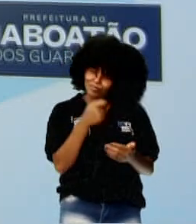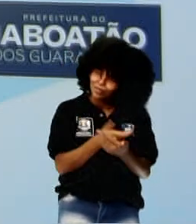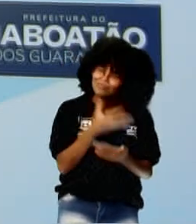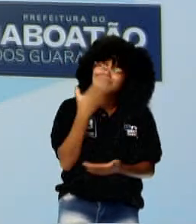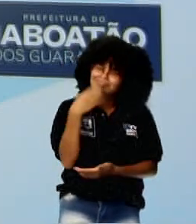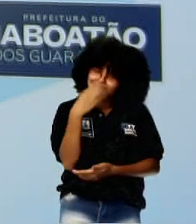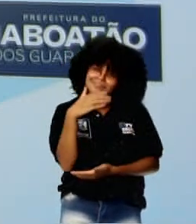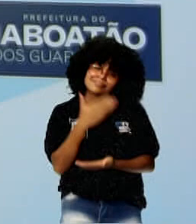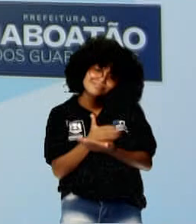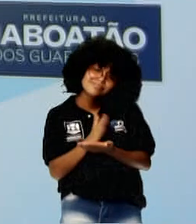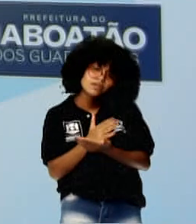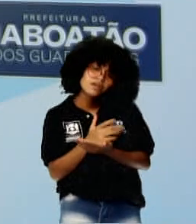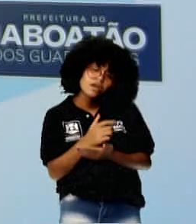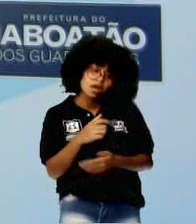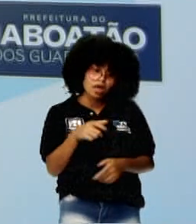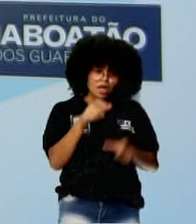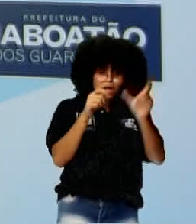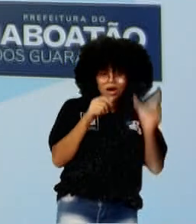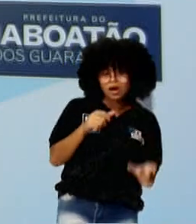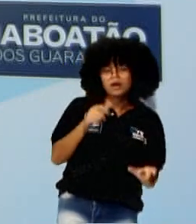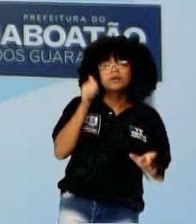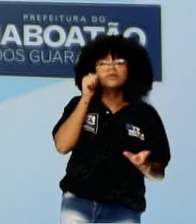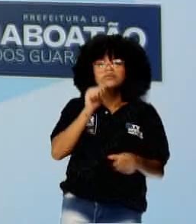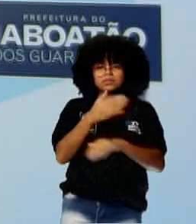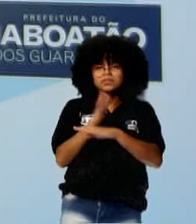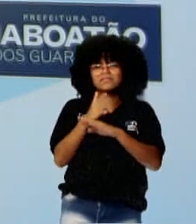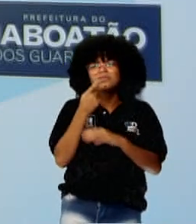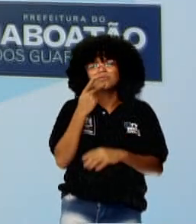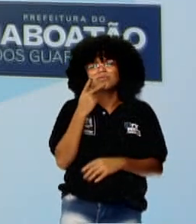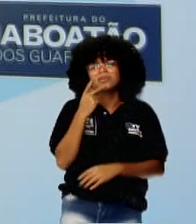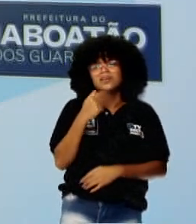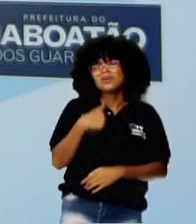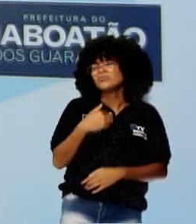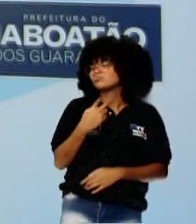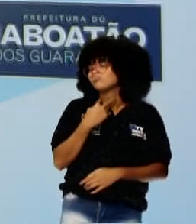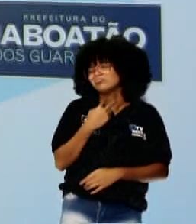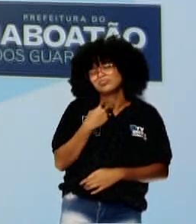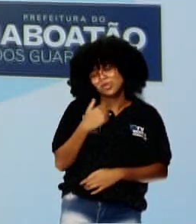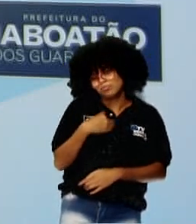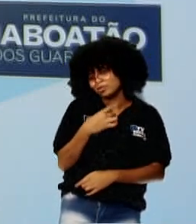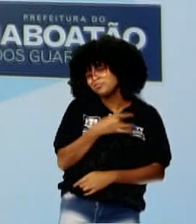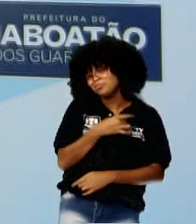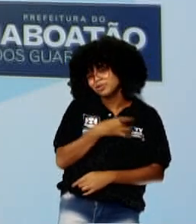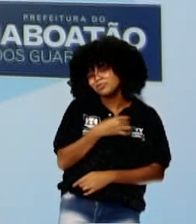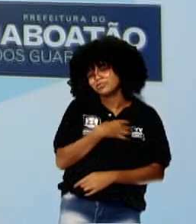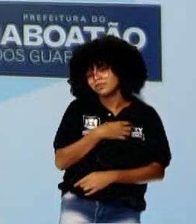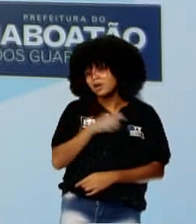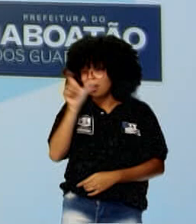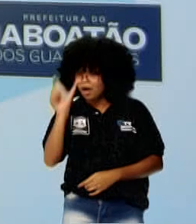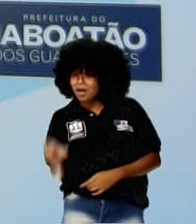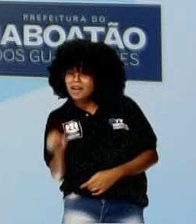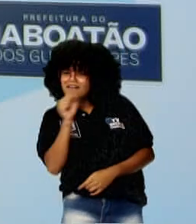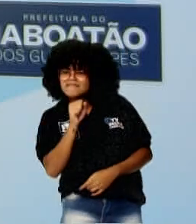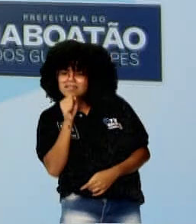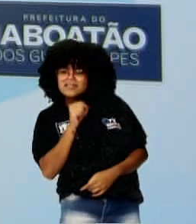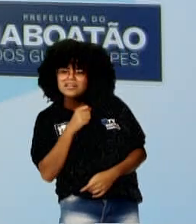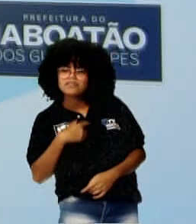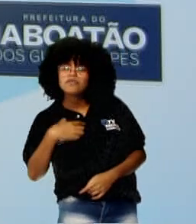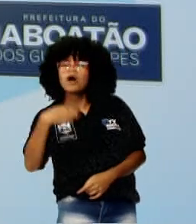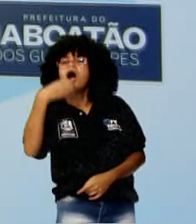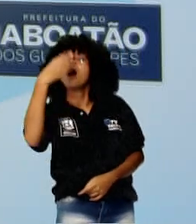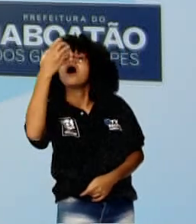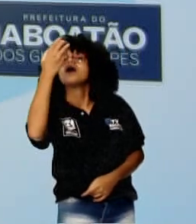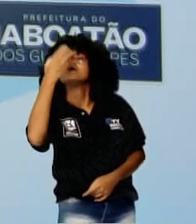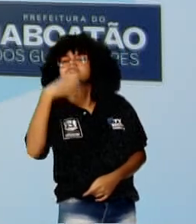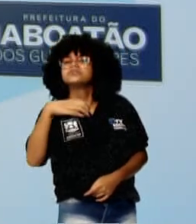maçãs. Ela disse, eu não posso, senhora, eu tenho muito medo. Medo de quê? Você tem medo de alguma coisa? Eu vou morder a maçã para você